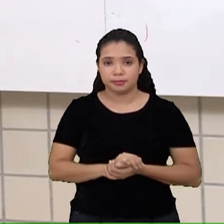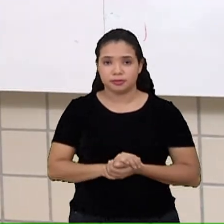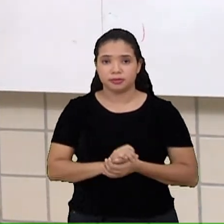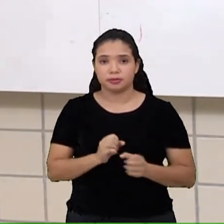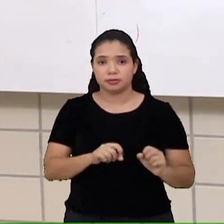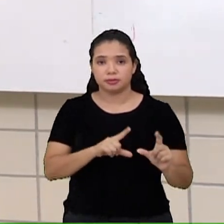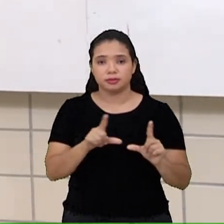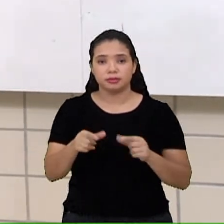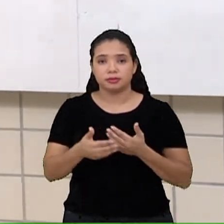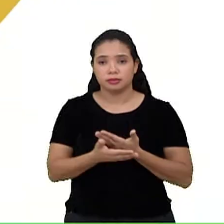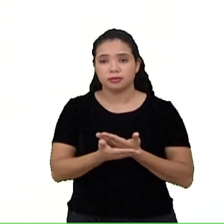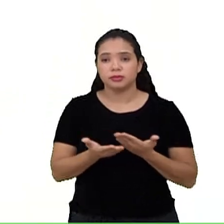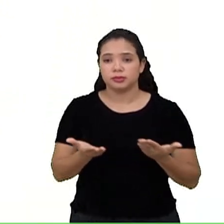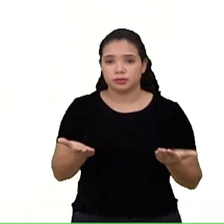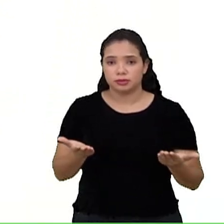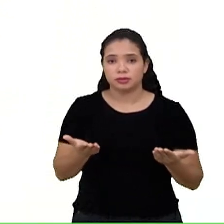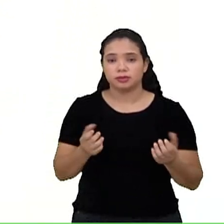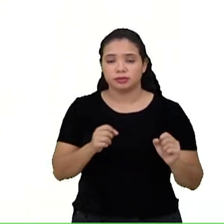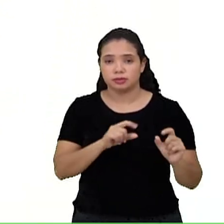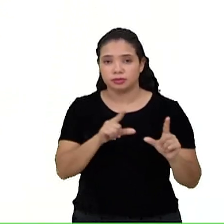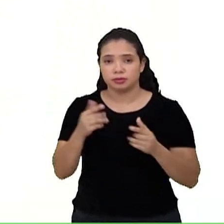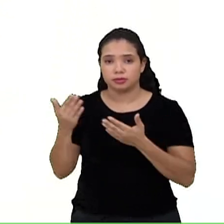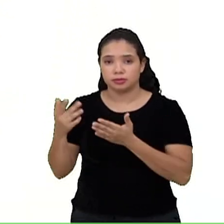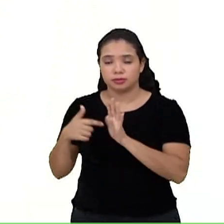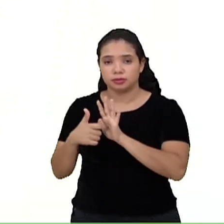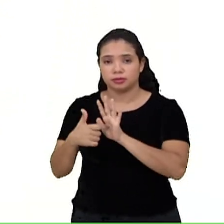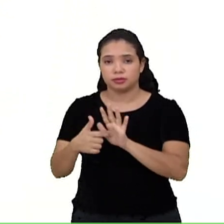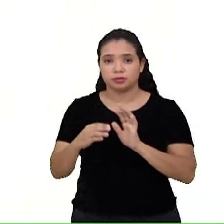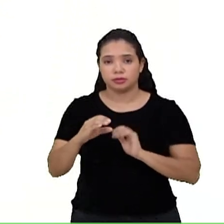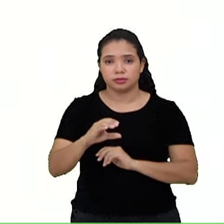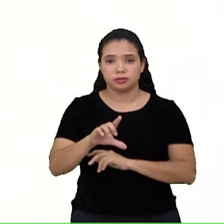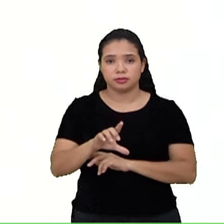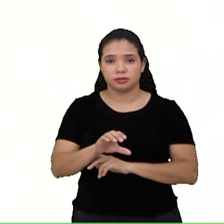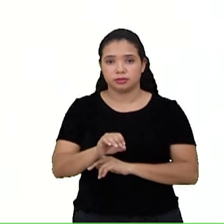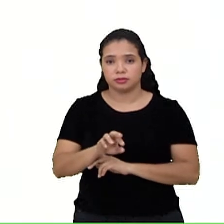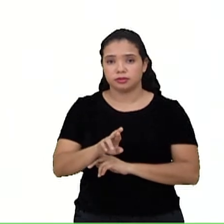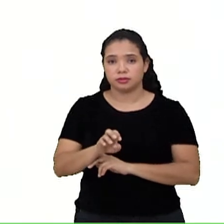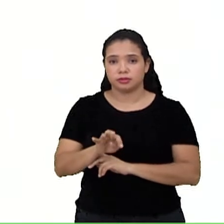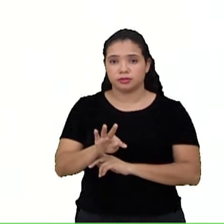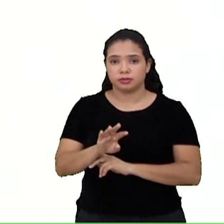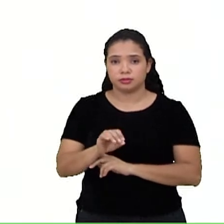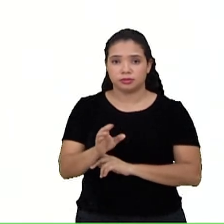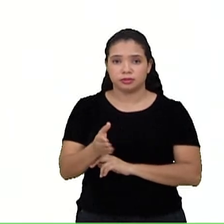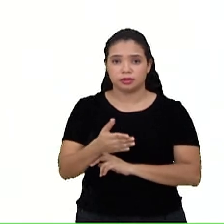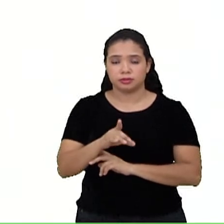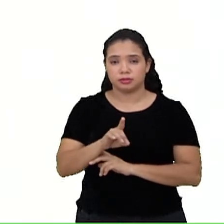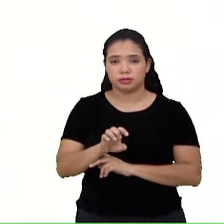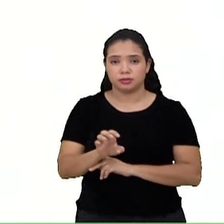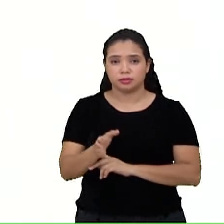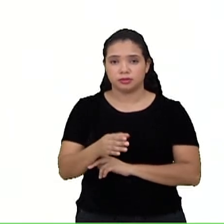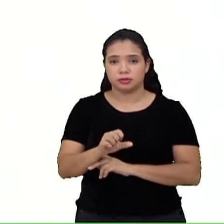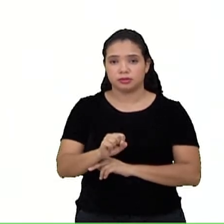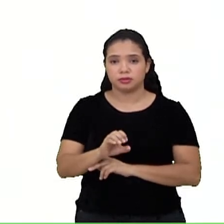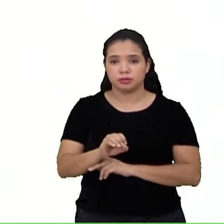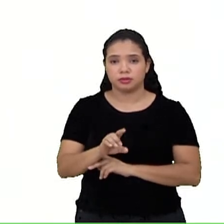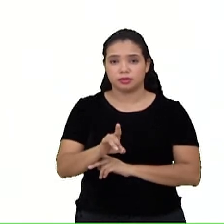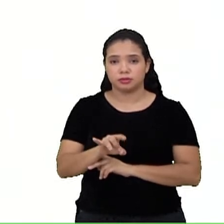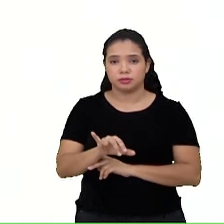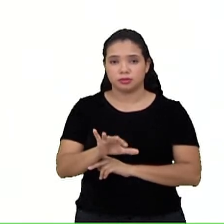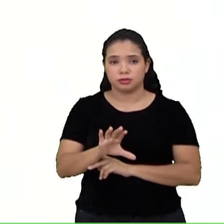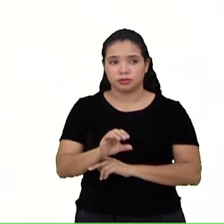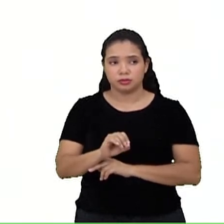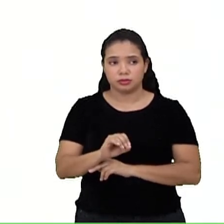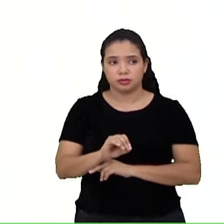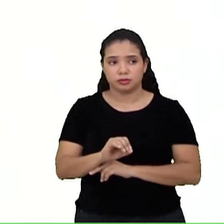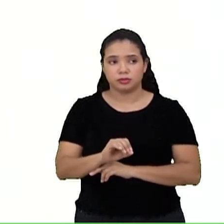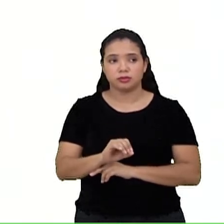slide de vocês aí, na tela de vocês, está aparecendo aí o cloreto de sódio, né? Que é o sódio mais o cloro. Tem até um